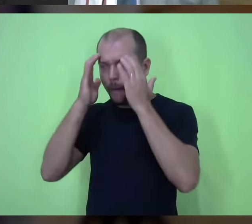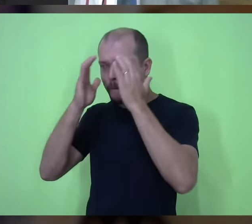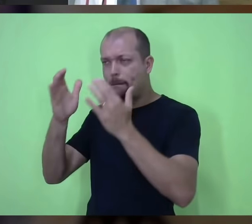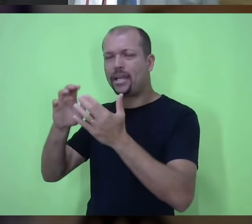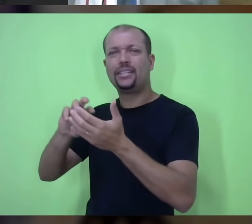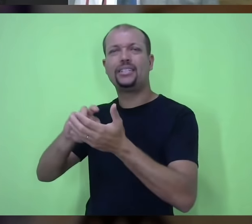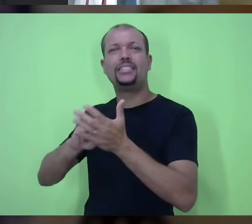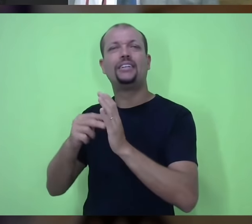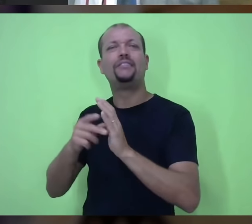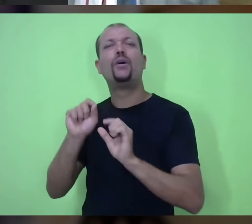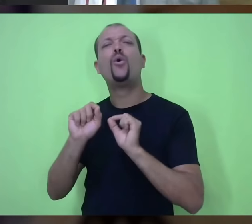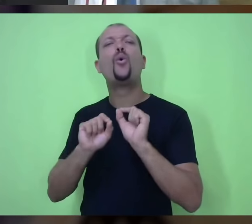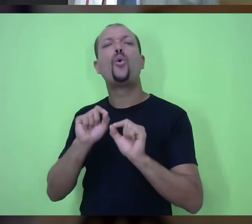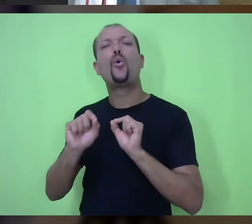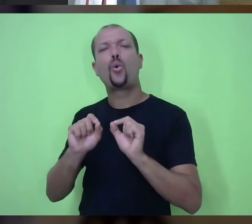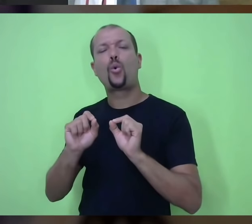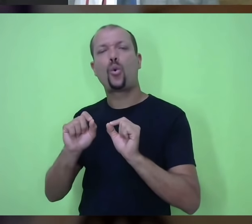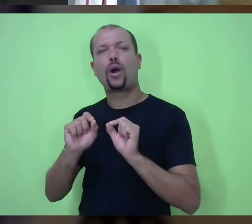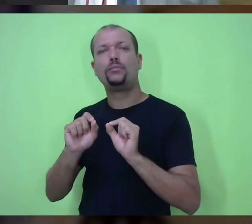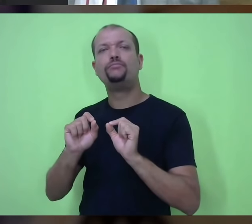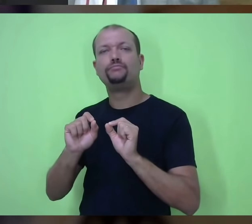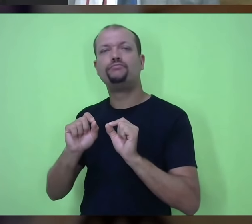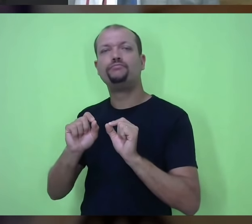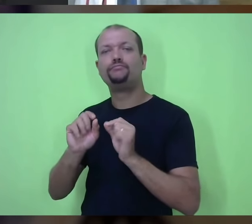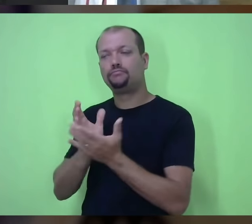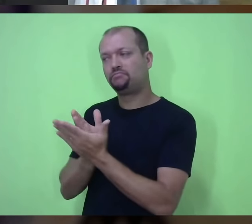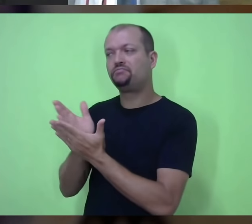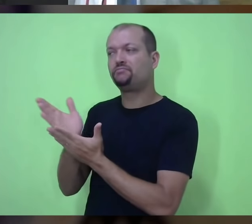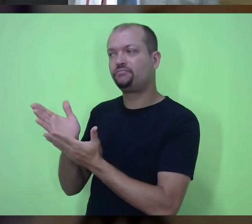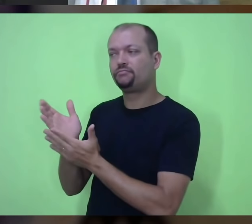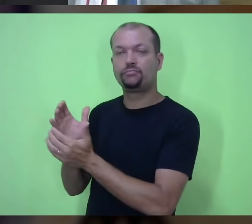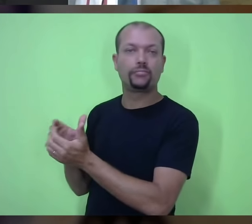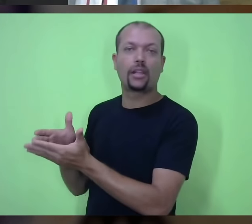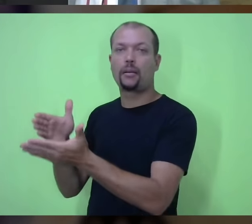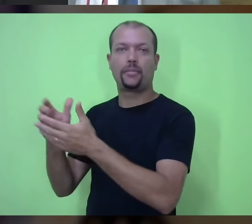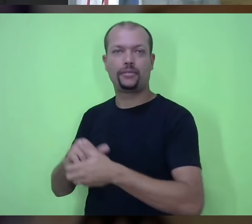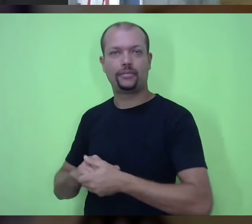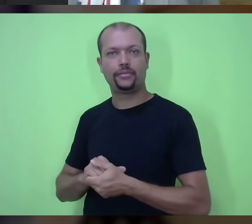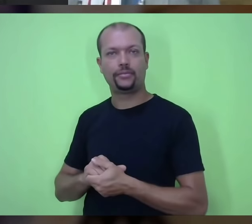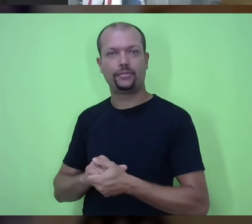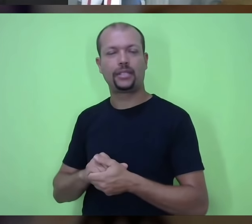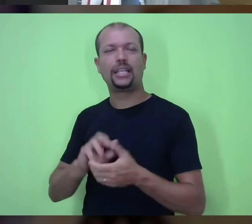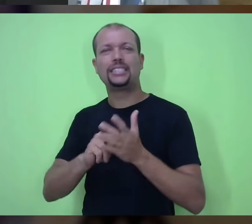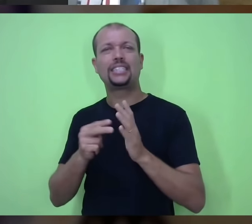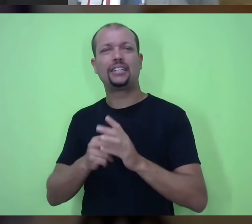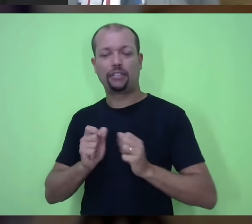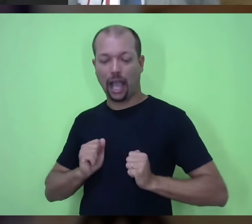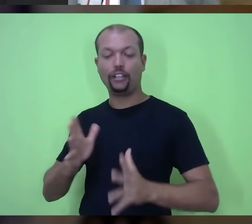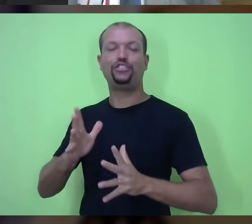obediência é completamente ausente do plano soteriológico, mas não, ela é uma expressão da fé.